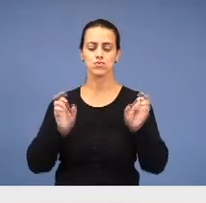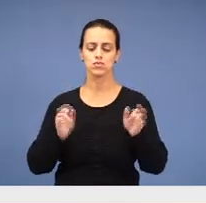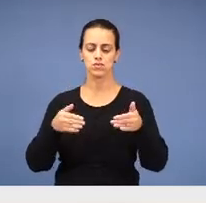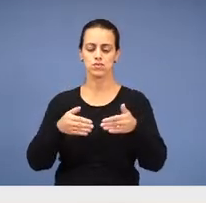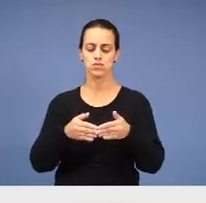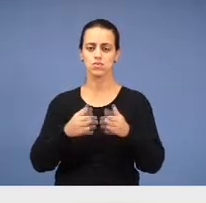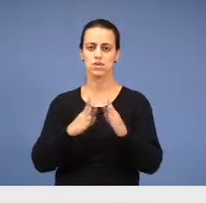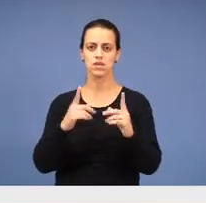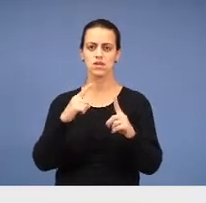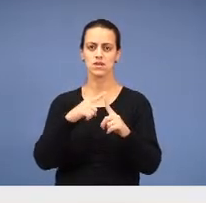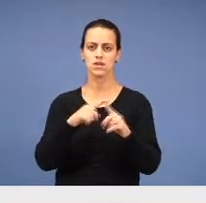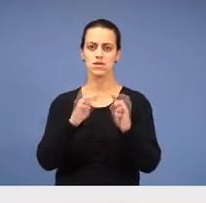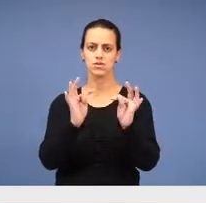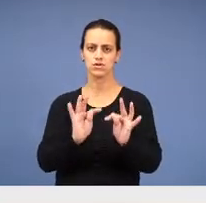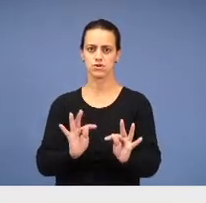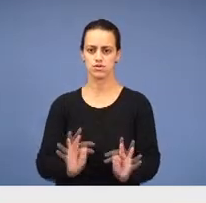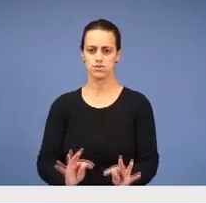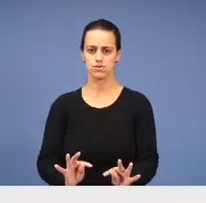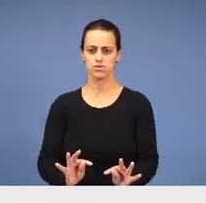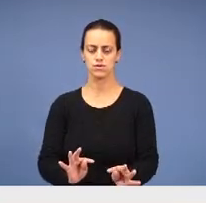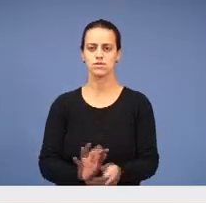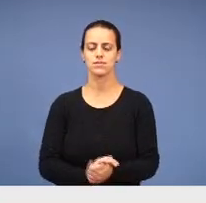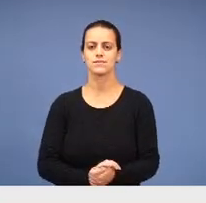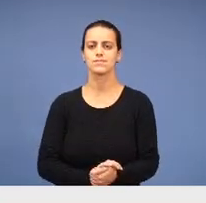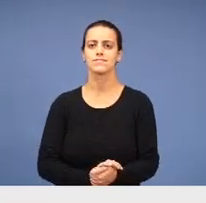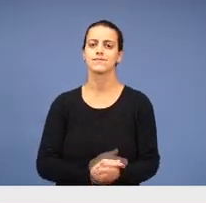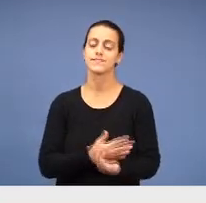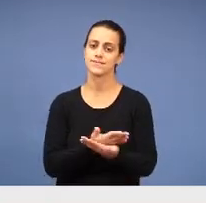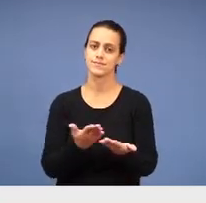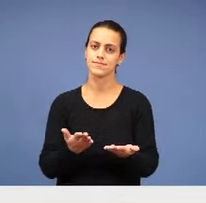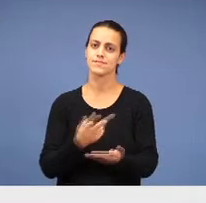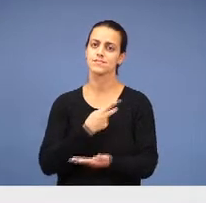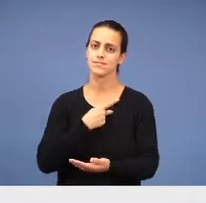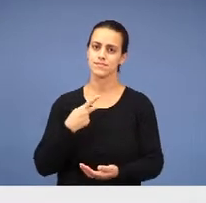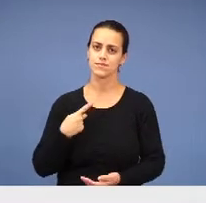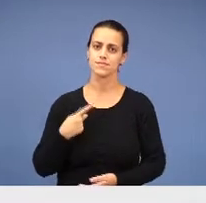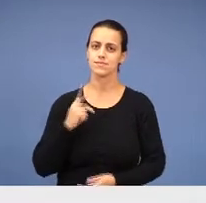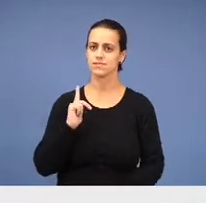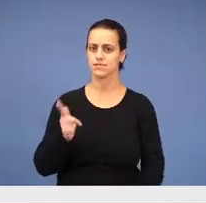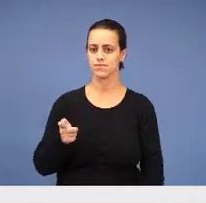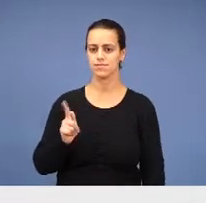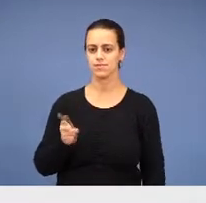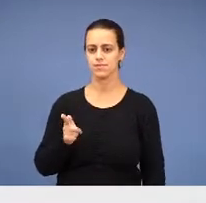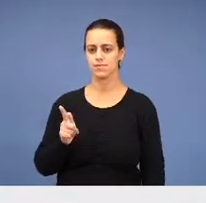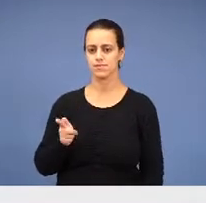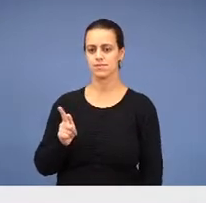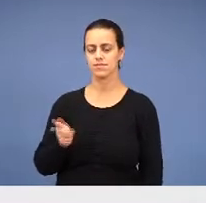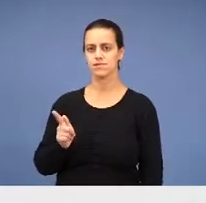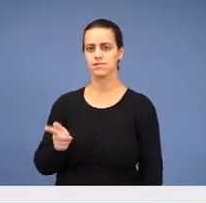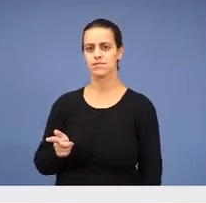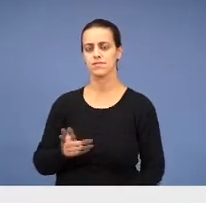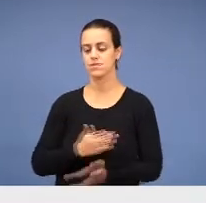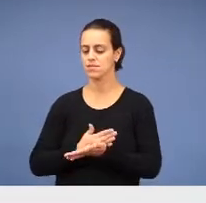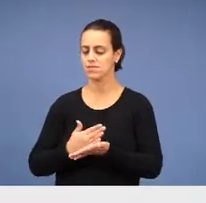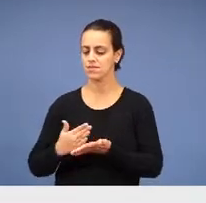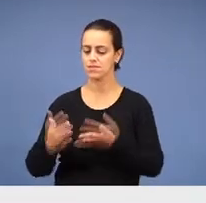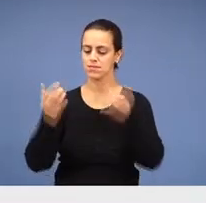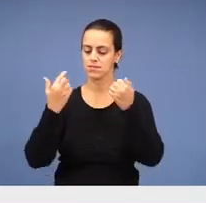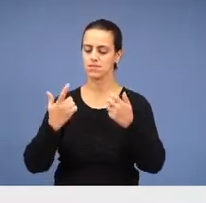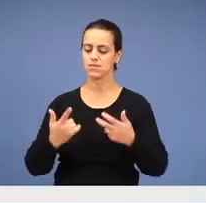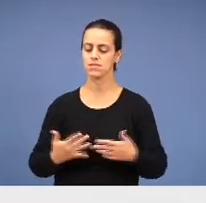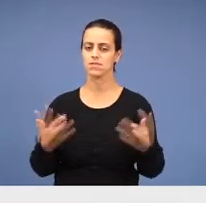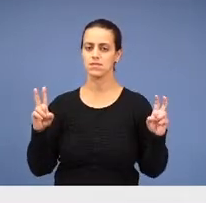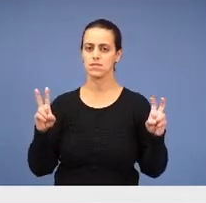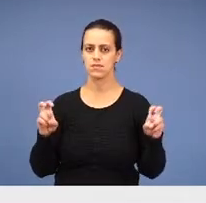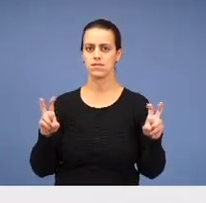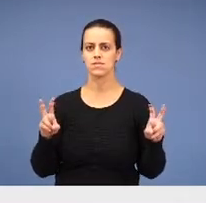e para isso nós passamos então a palavra ao pastor Gedeuti, para ele dar uma palavra introdutória sobre o assunto de hoje. Pode